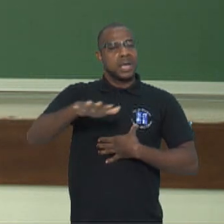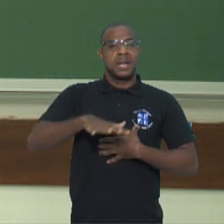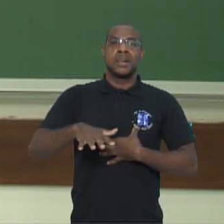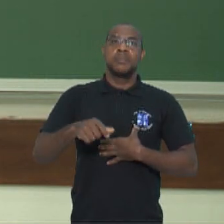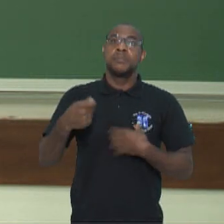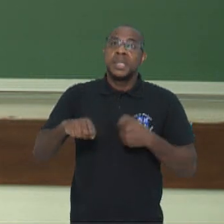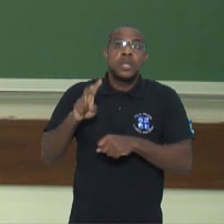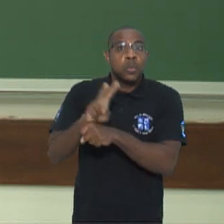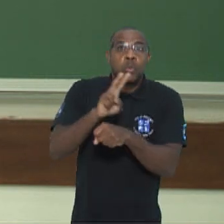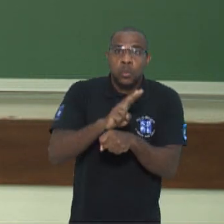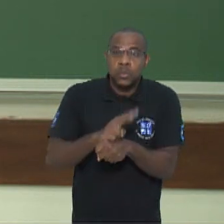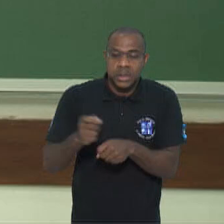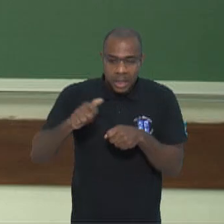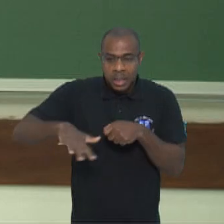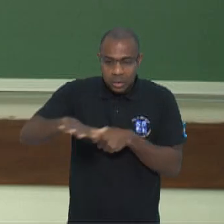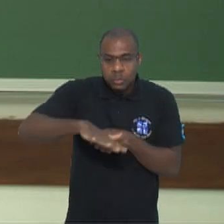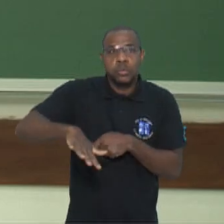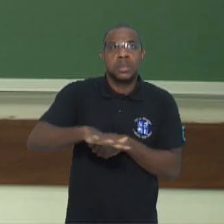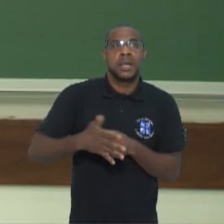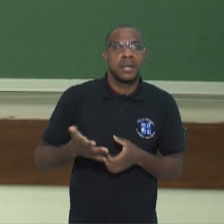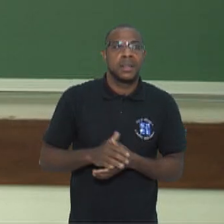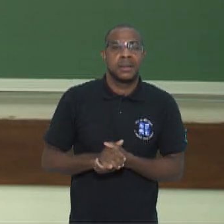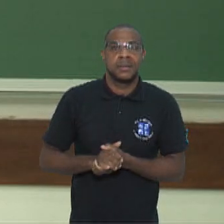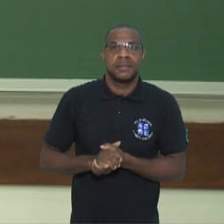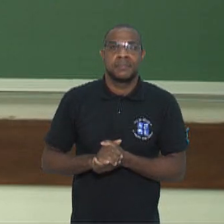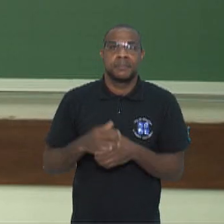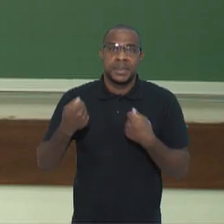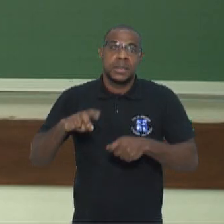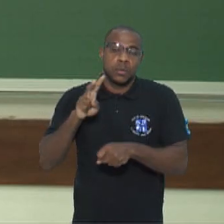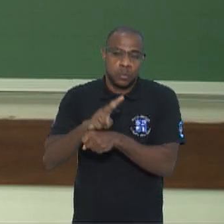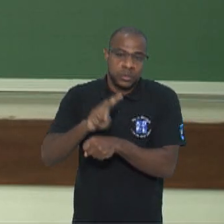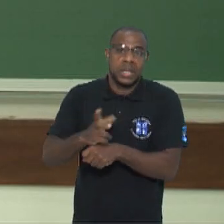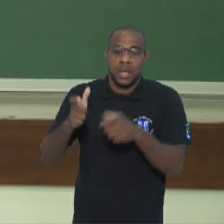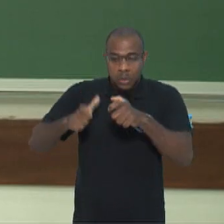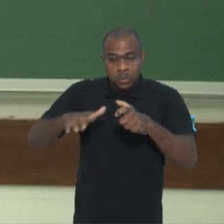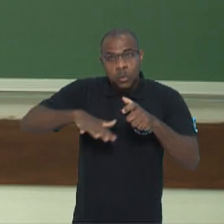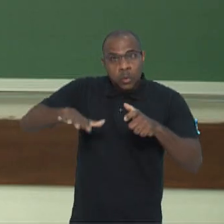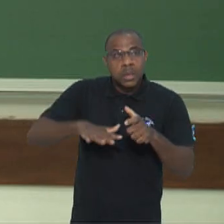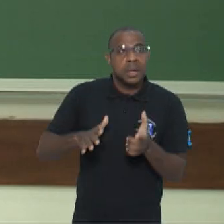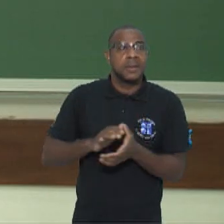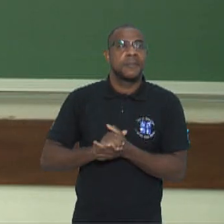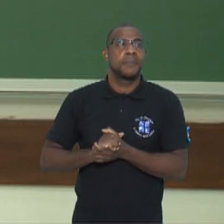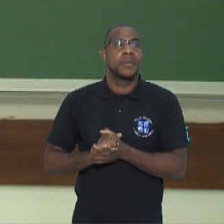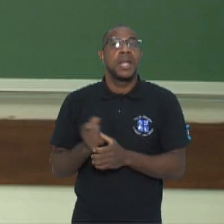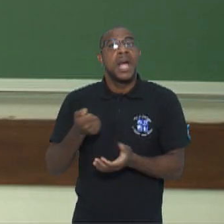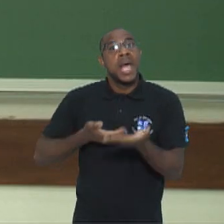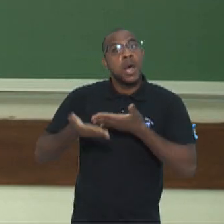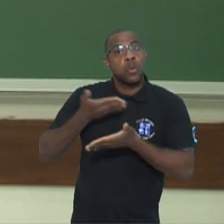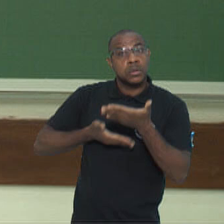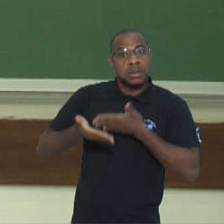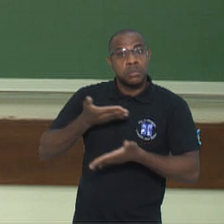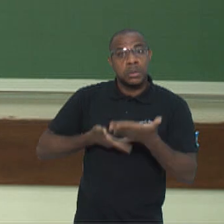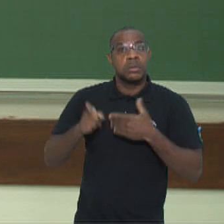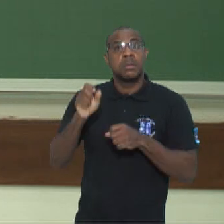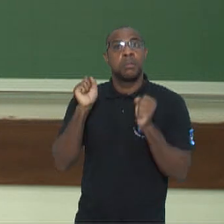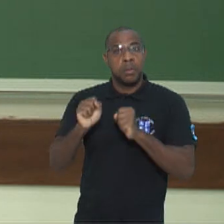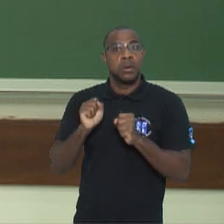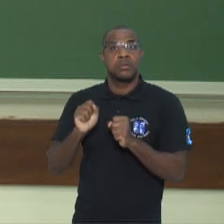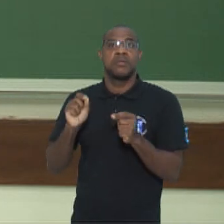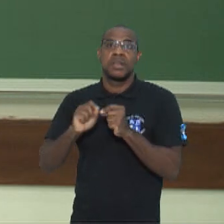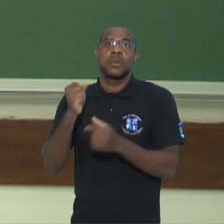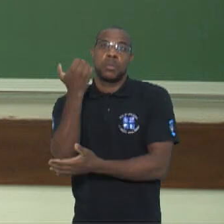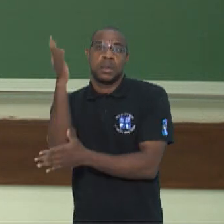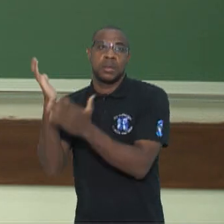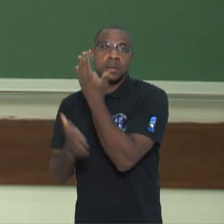Se você não cuidá-lo, ela vai deixar de existir da maneira com que existe. Então, seriam as contribuições que esse esporte pode trazer também para